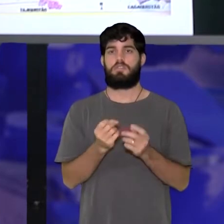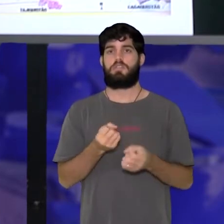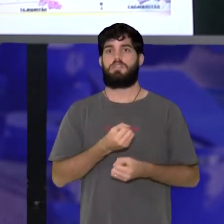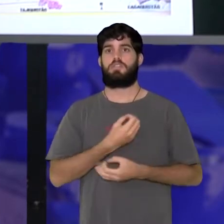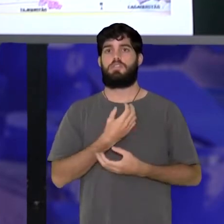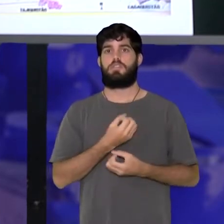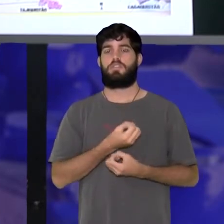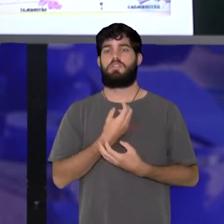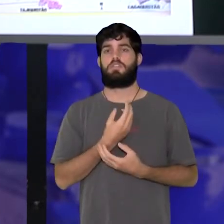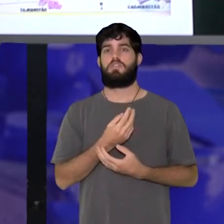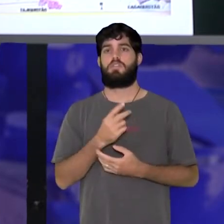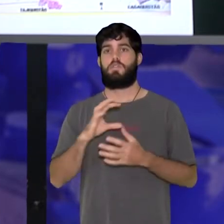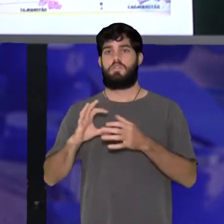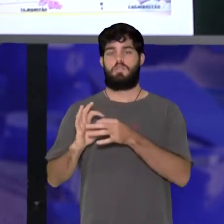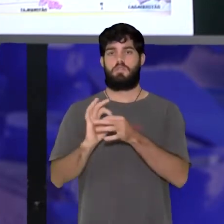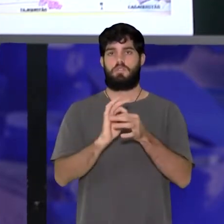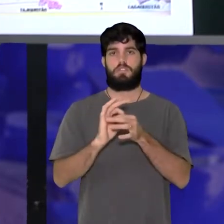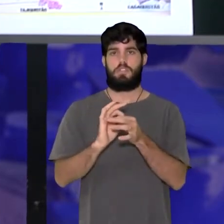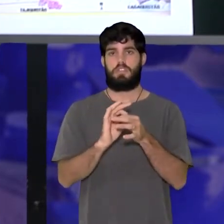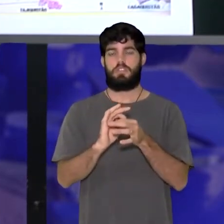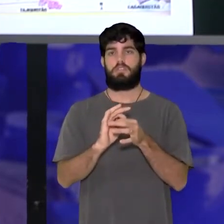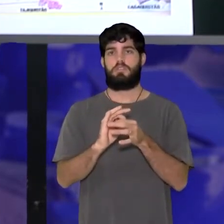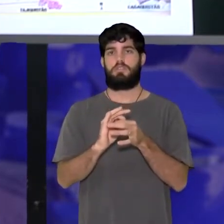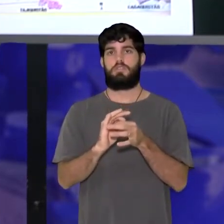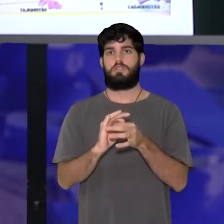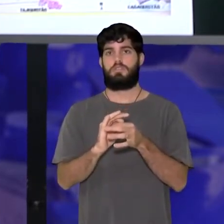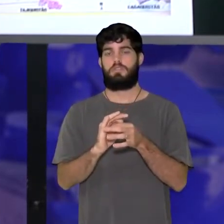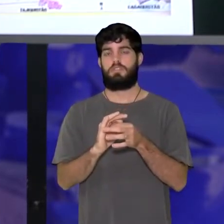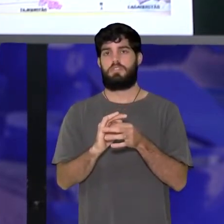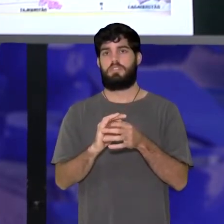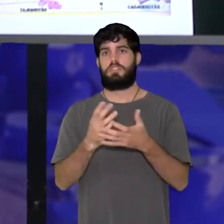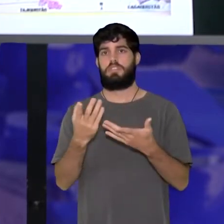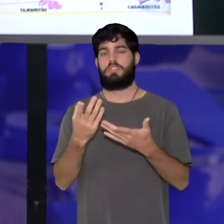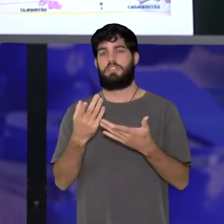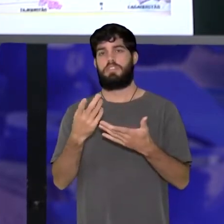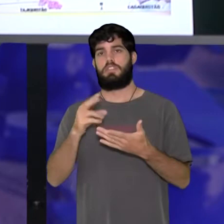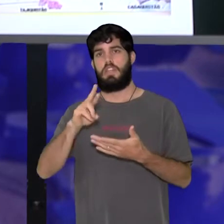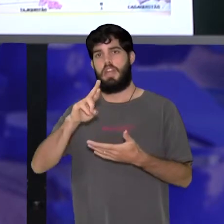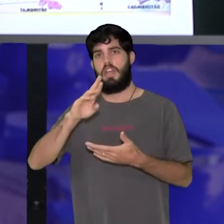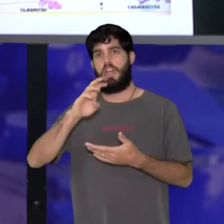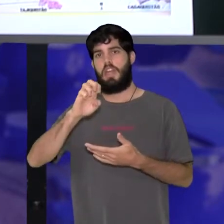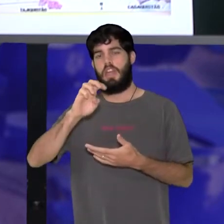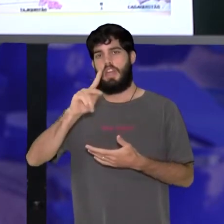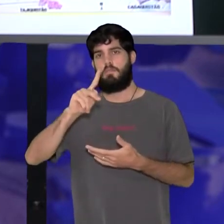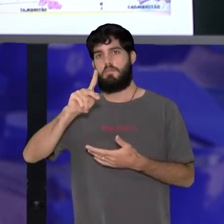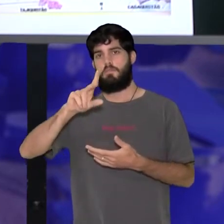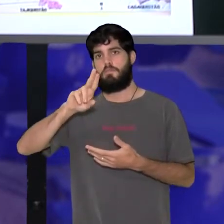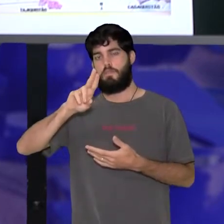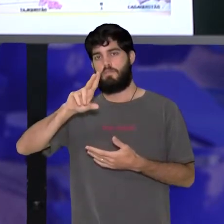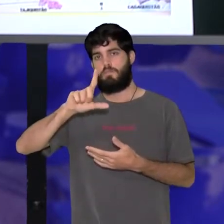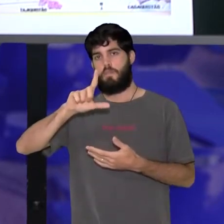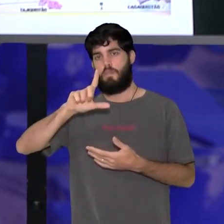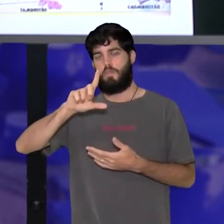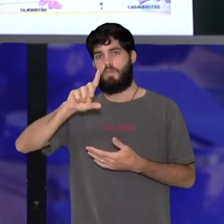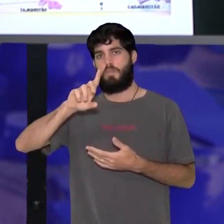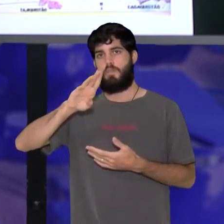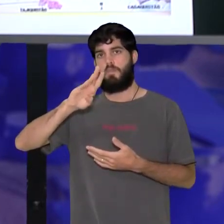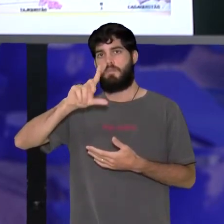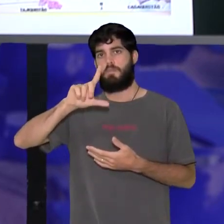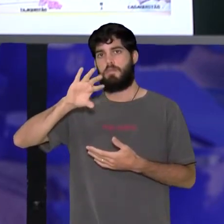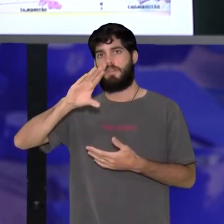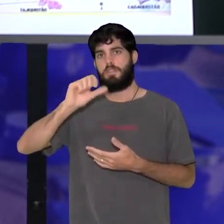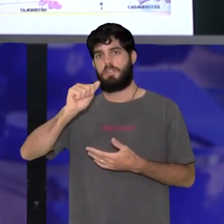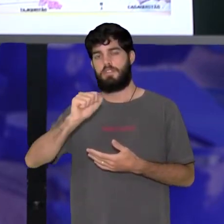expressão União das Repúblicas Socialistas